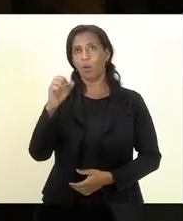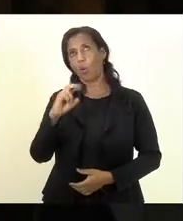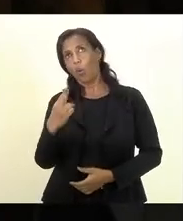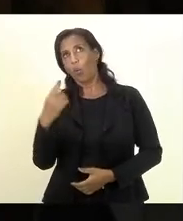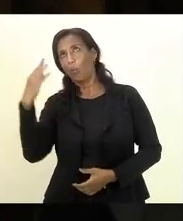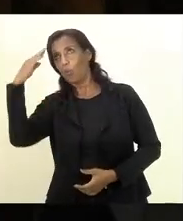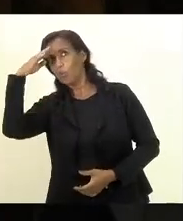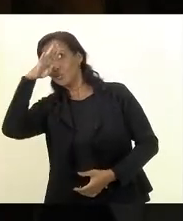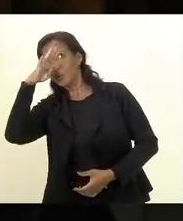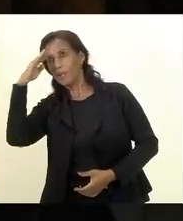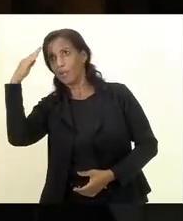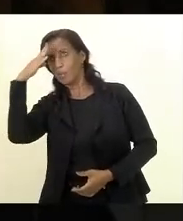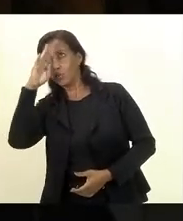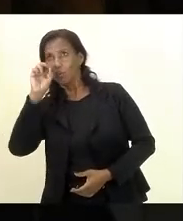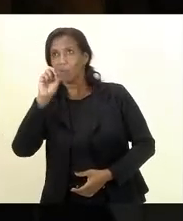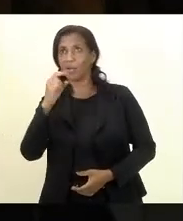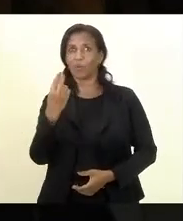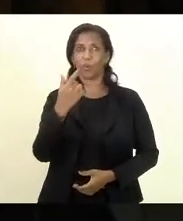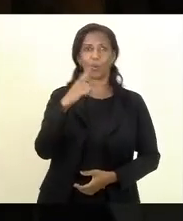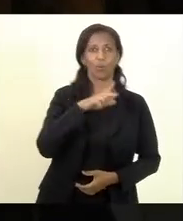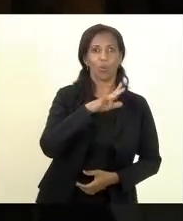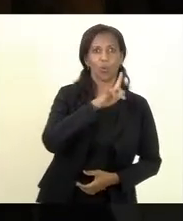Lula.